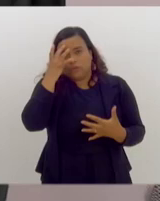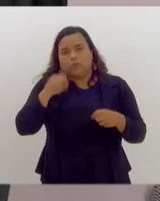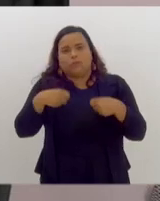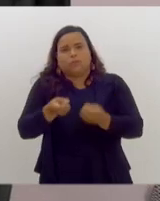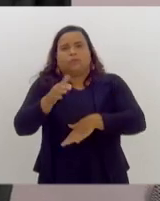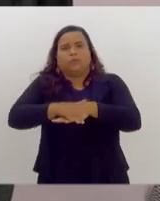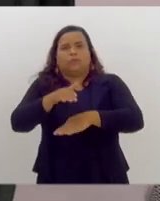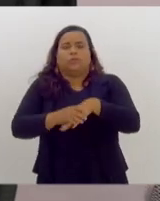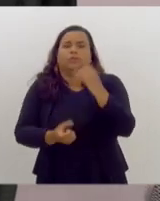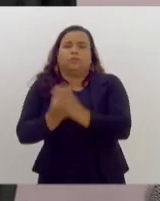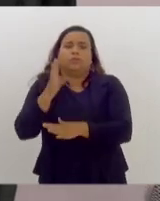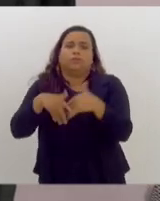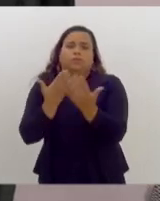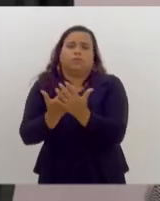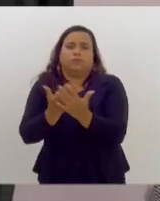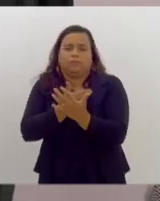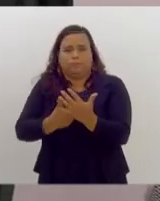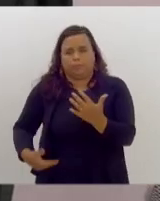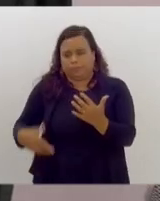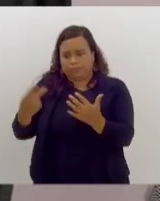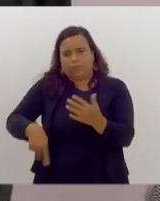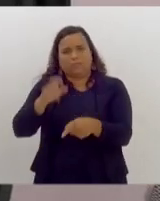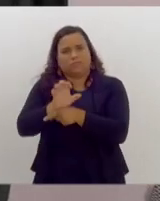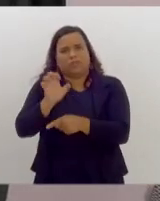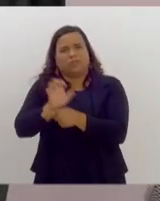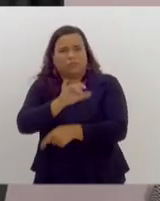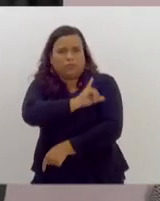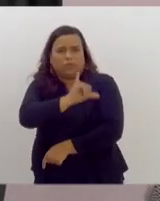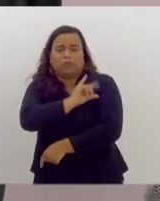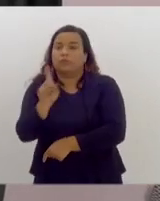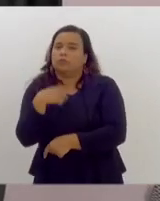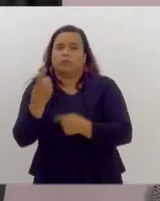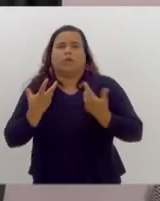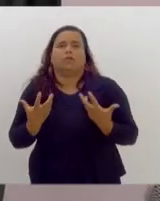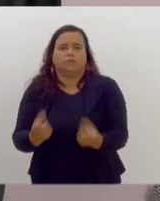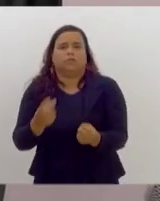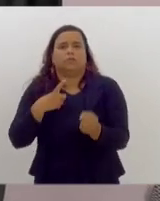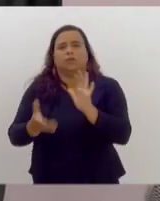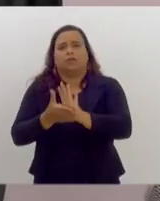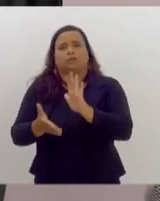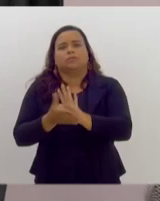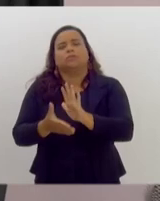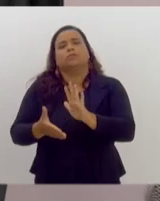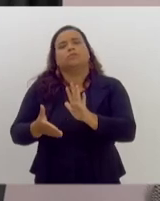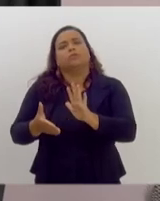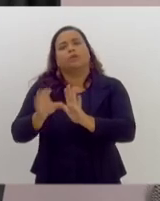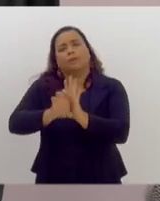escola pública no estado do Rio de Janeiro, nós estamos abertos a receber propostas de emendas